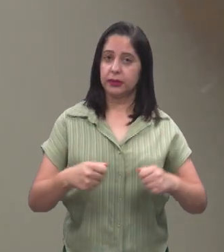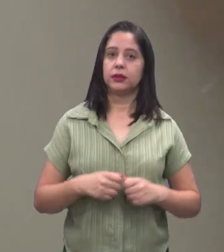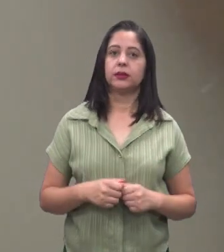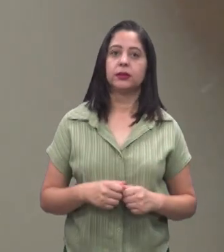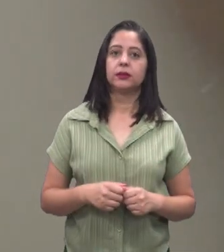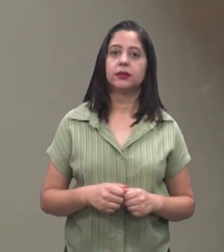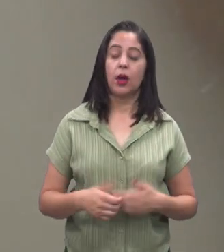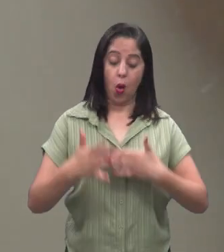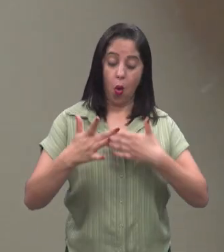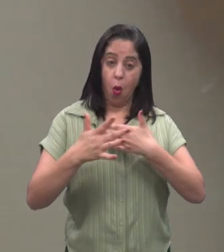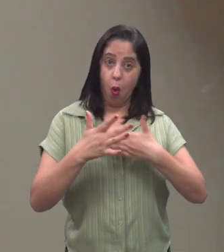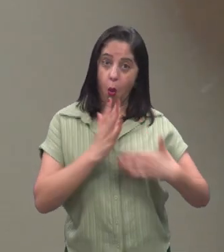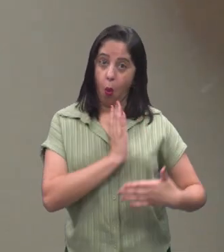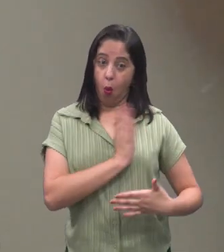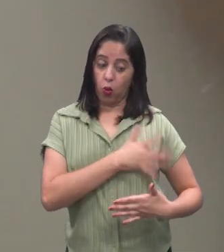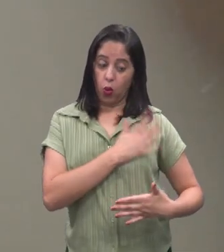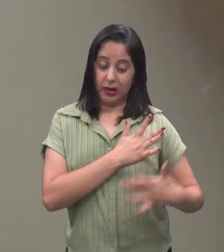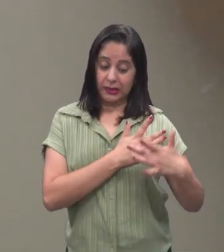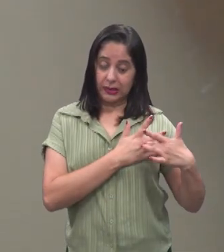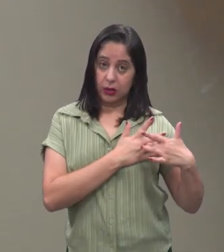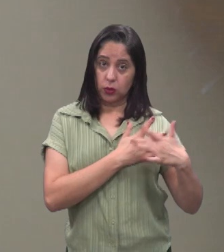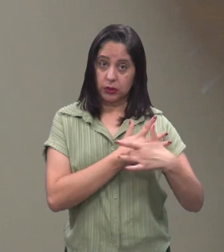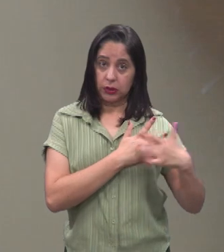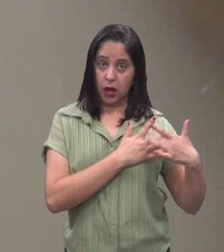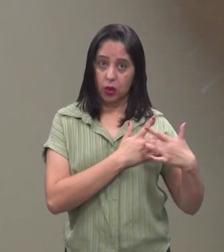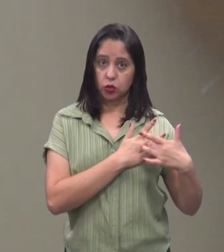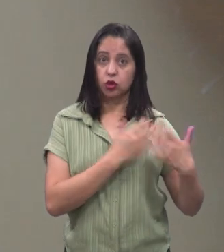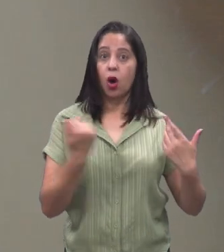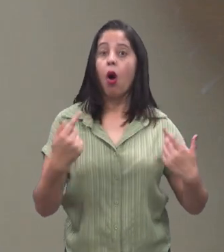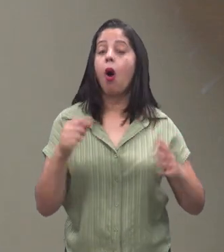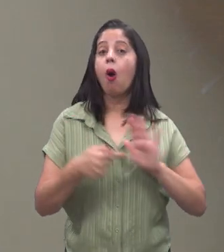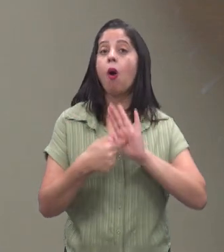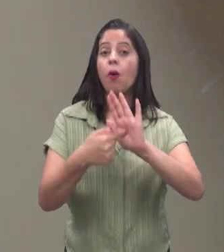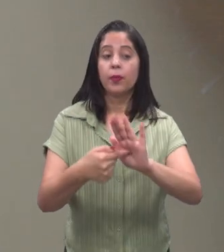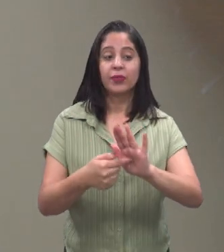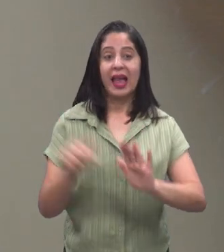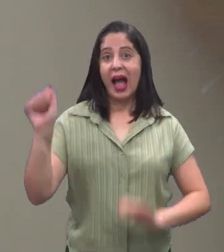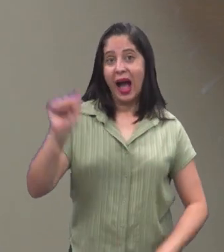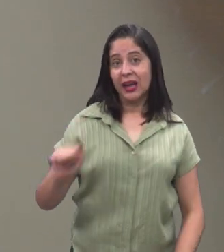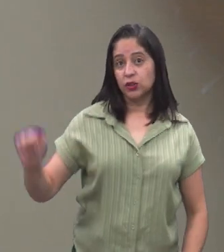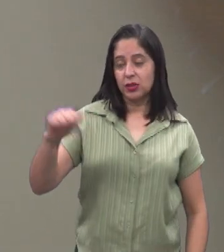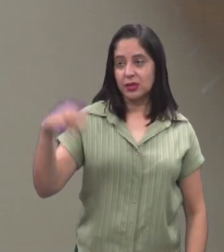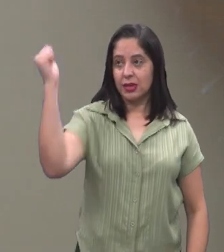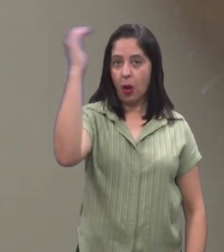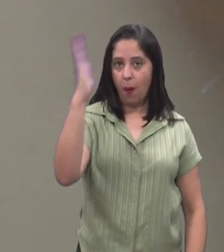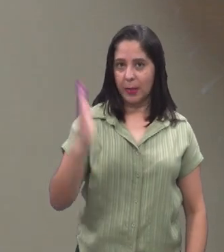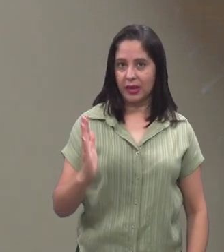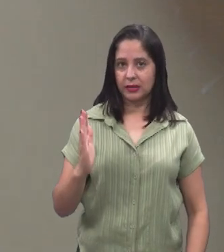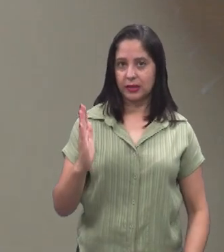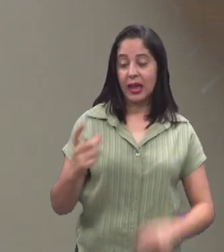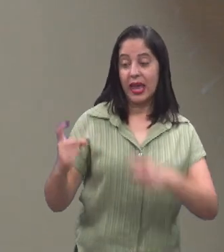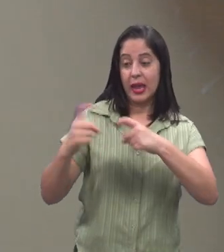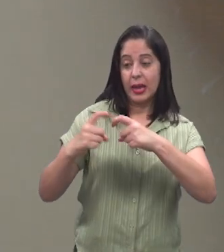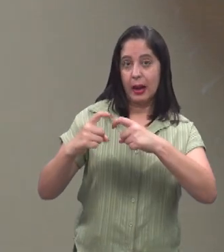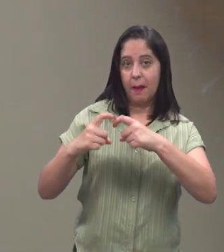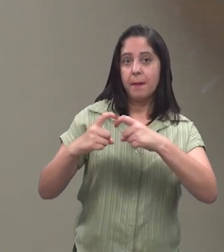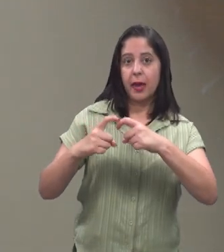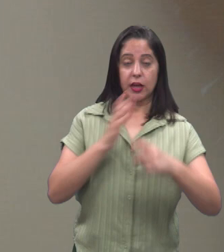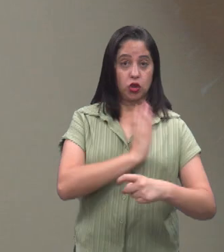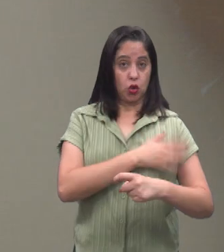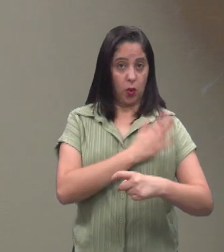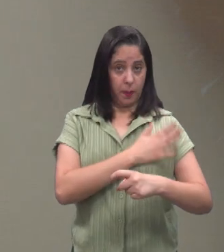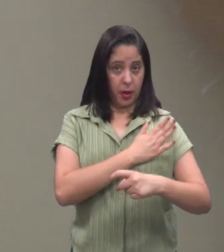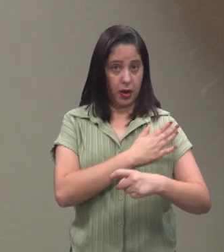sobre a saúde do nosso coração. Presta atenção nesses dados. Segundo a Sociedade Brasileira de Cardiologia, as